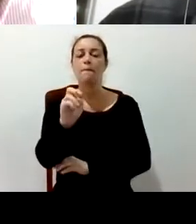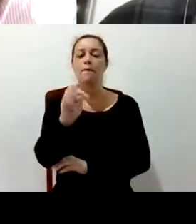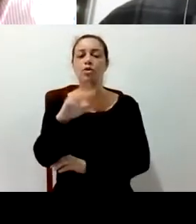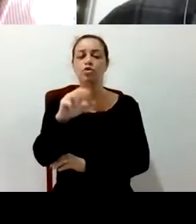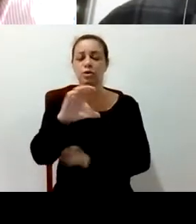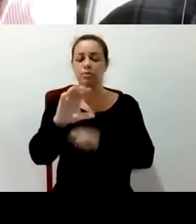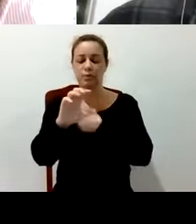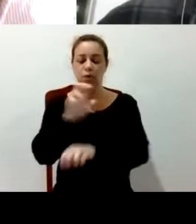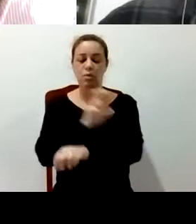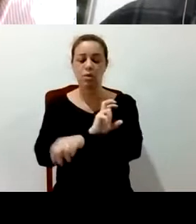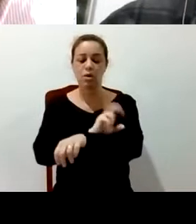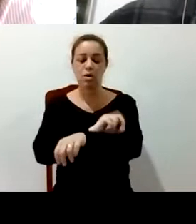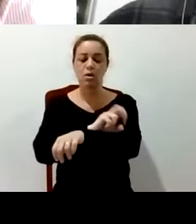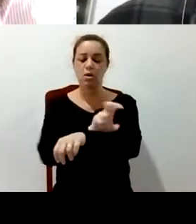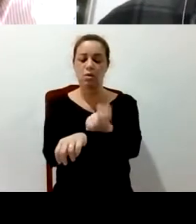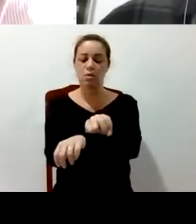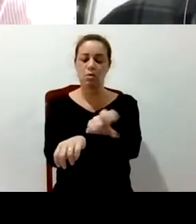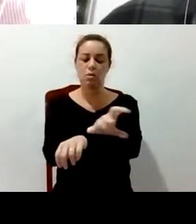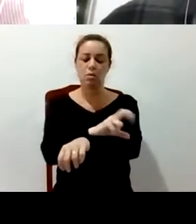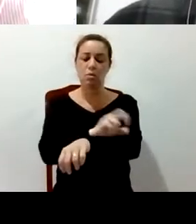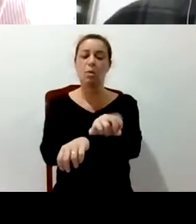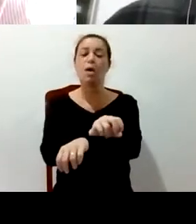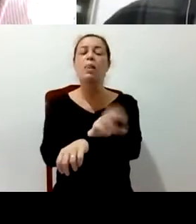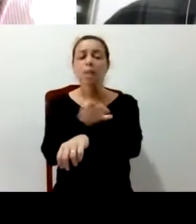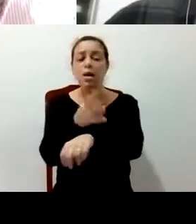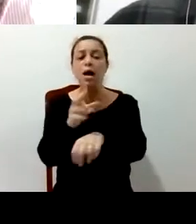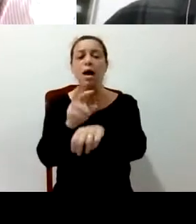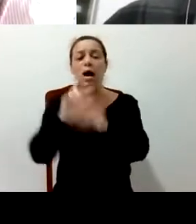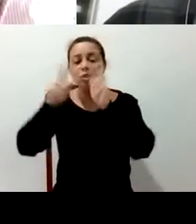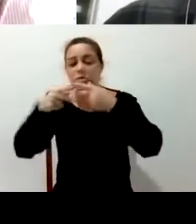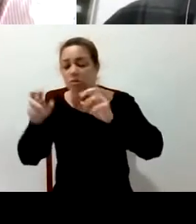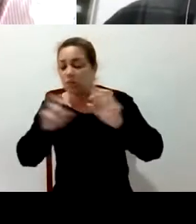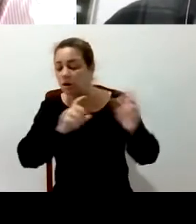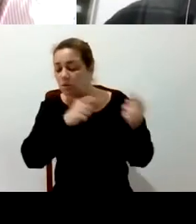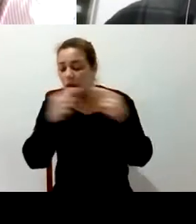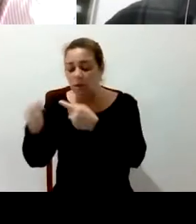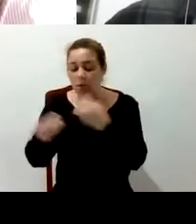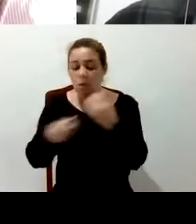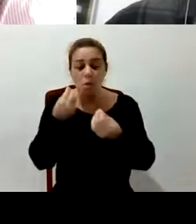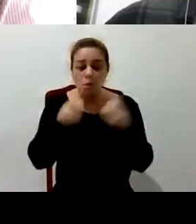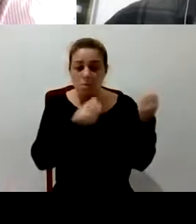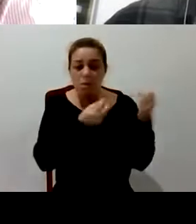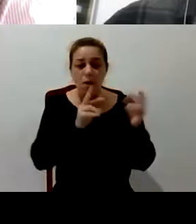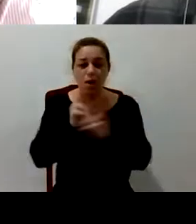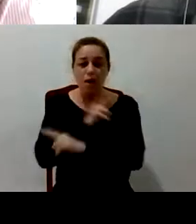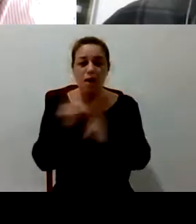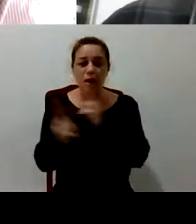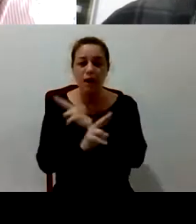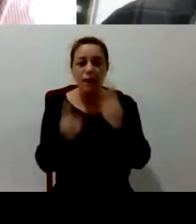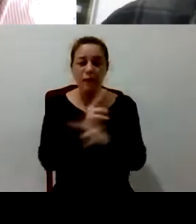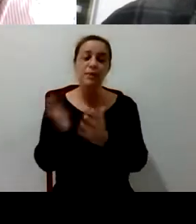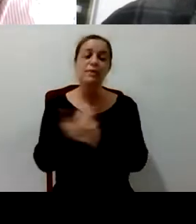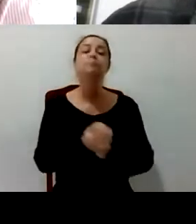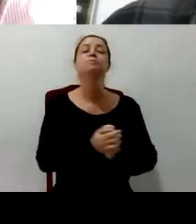vocês, mas independente disso, até para conhecer, né, essa discussão, eu acho que é muito enriquecedora. Tá? Eu